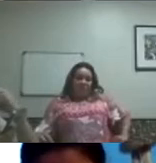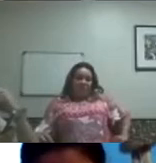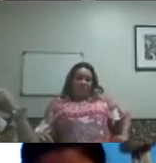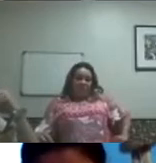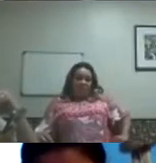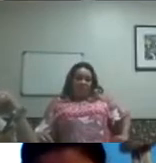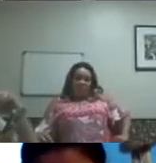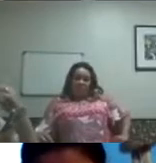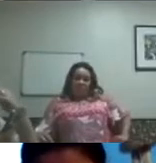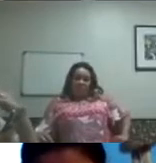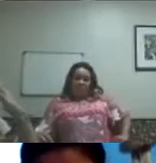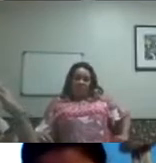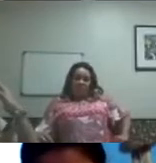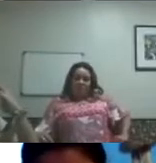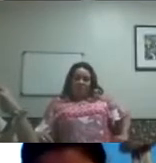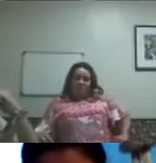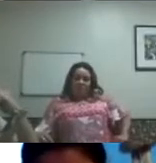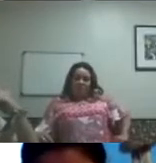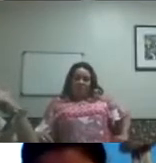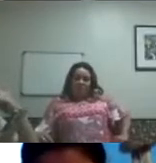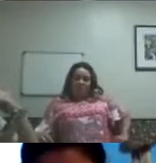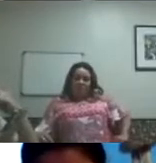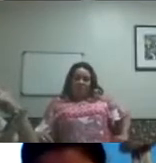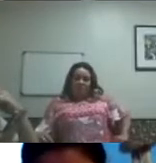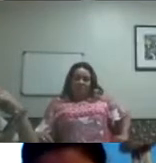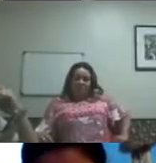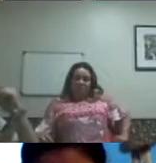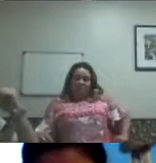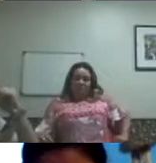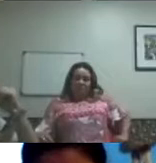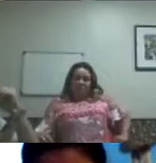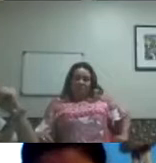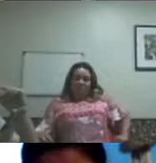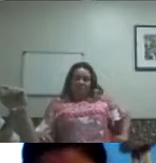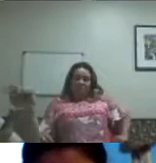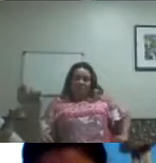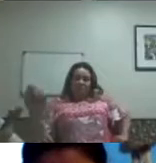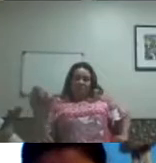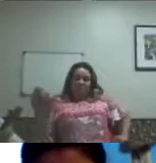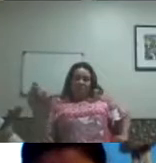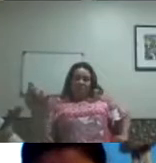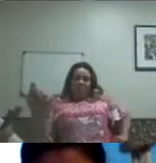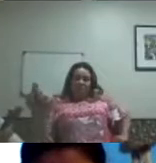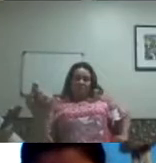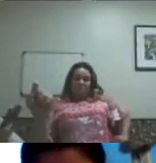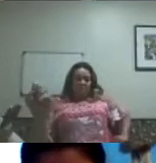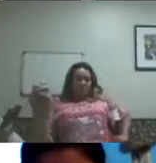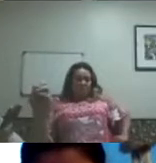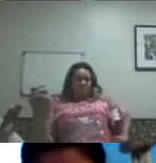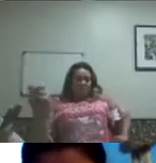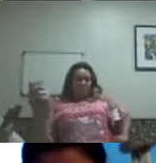vocês escolherem e poderem participar ativamente. Claro que neste momento a gente gostaria de estar fazendo